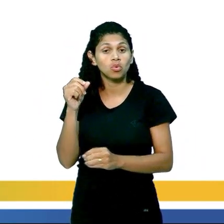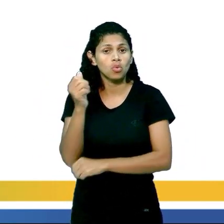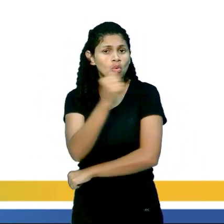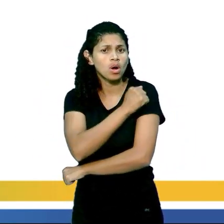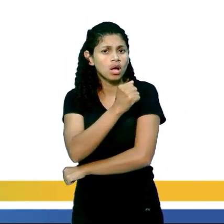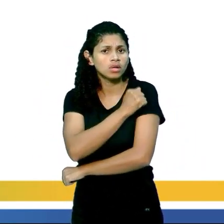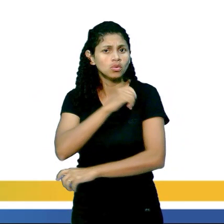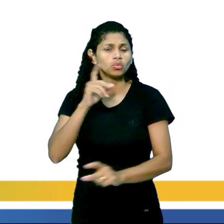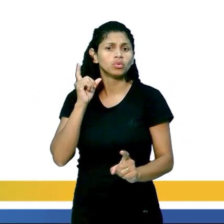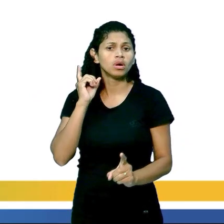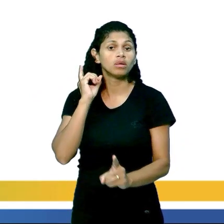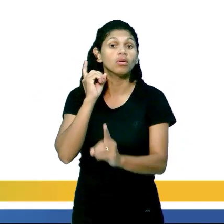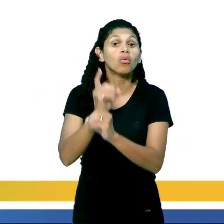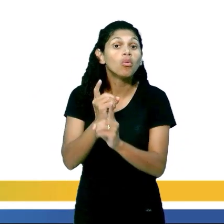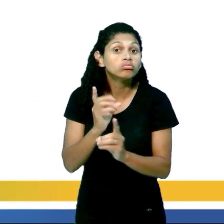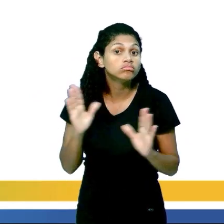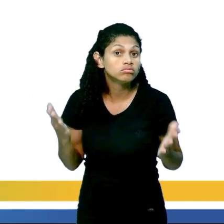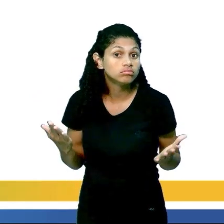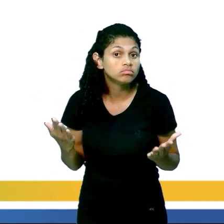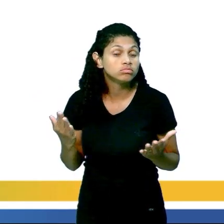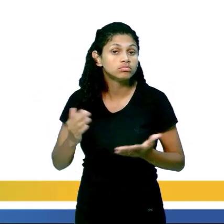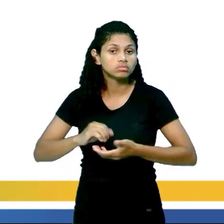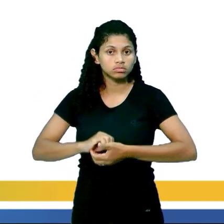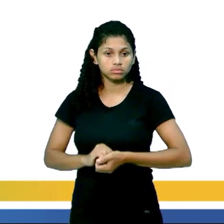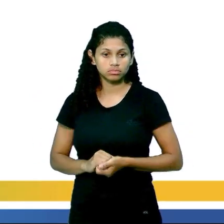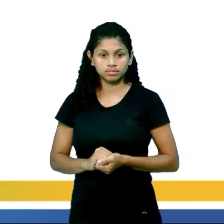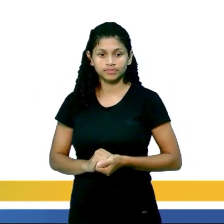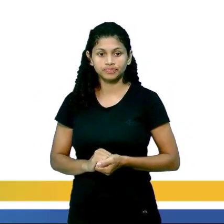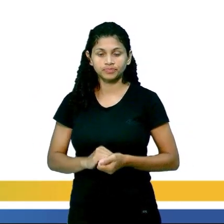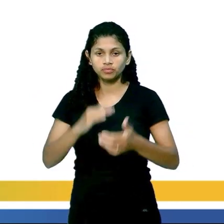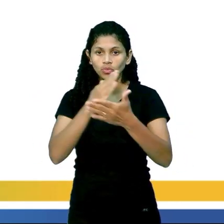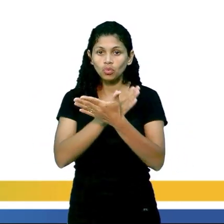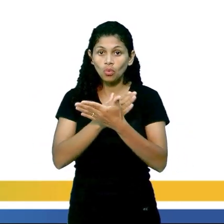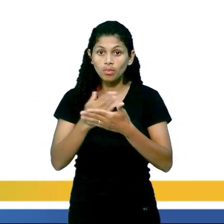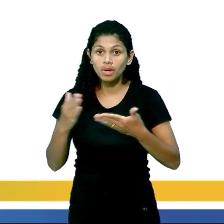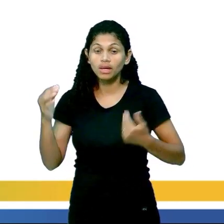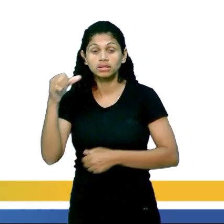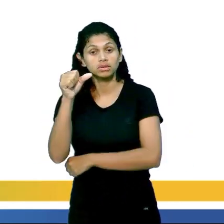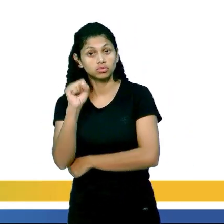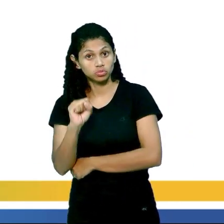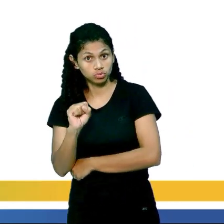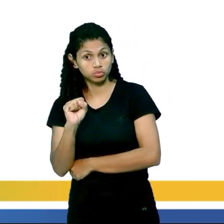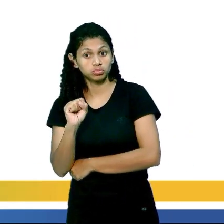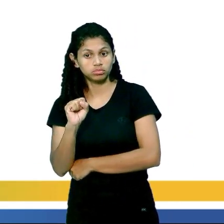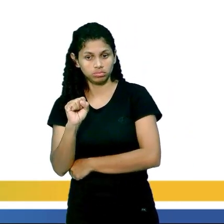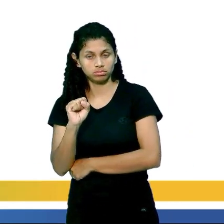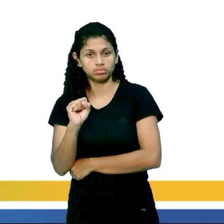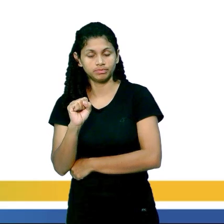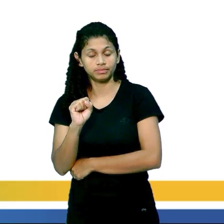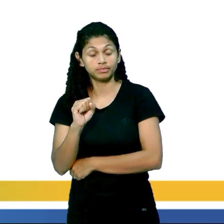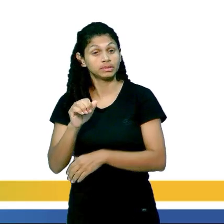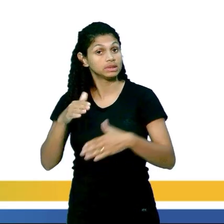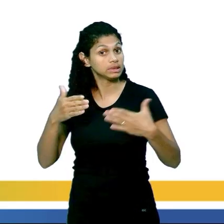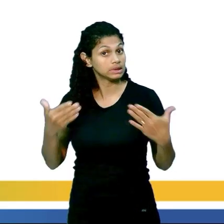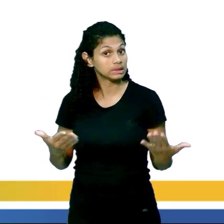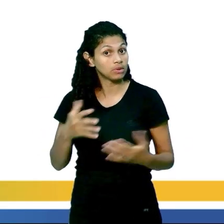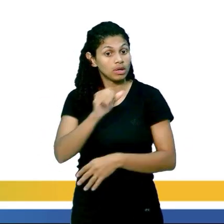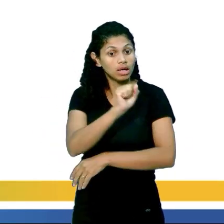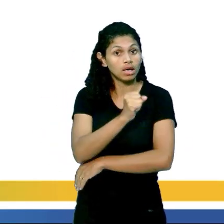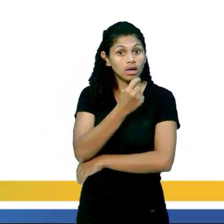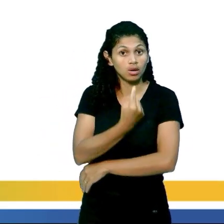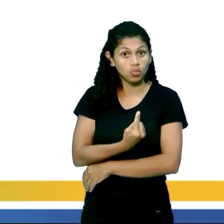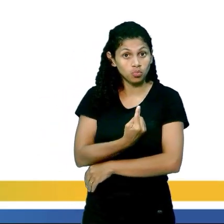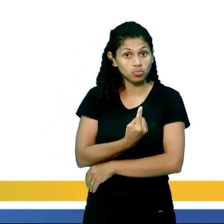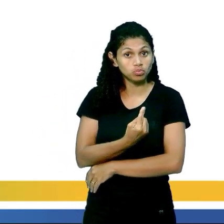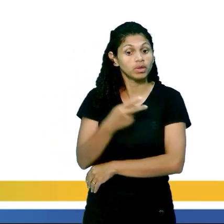determinar? Vocês podem ver aí, ó. Inicia do número 8. O A1 é 8, ok?